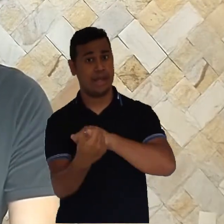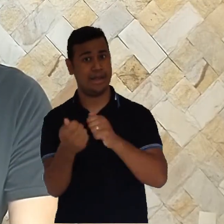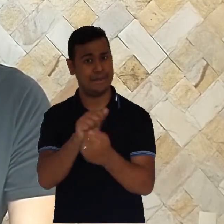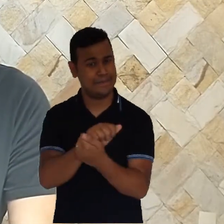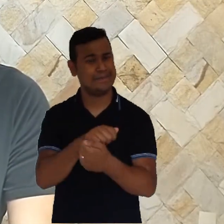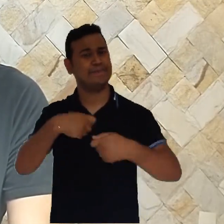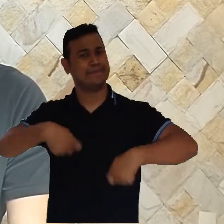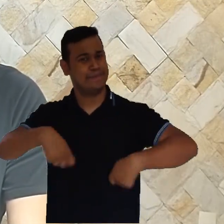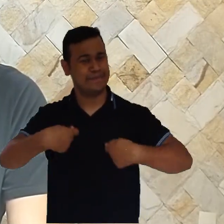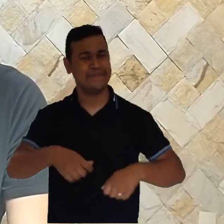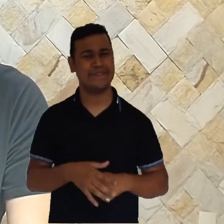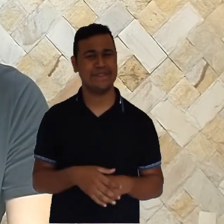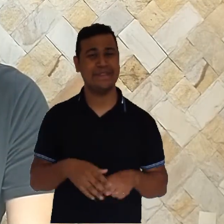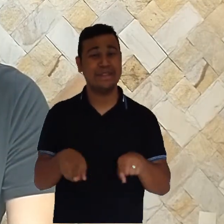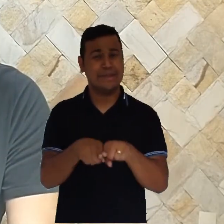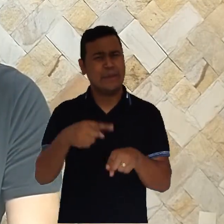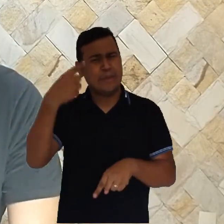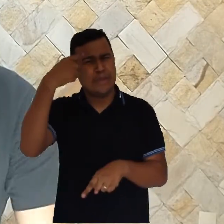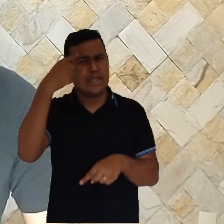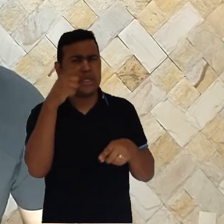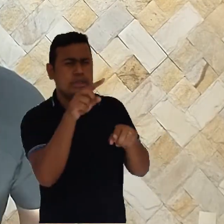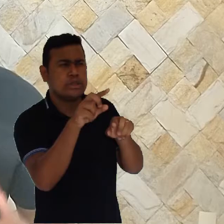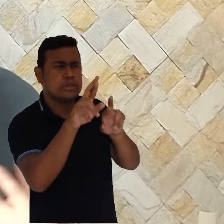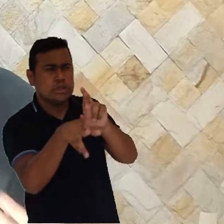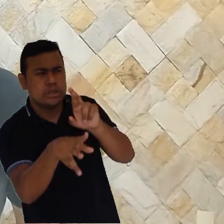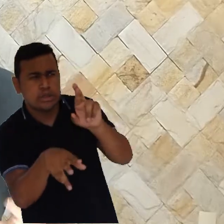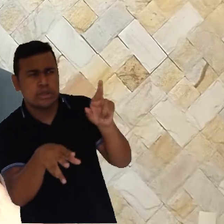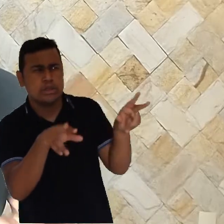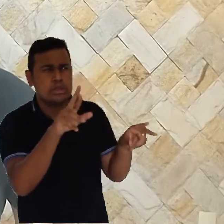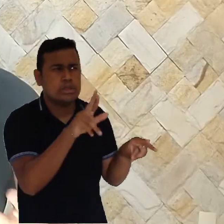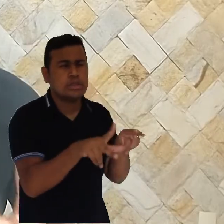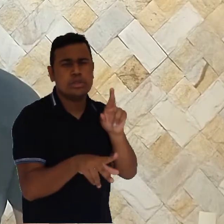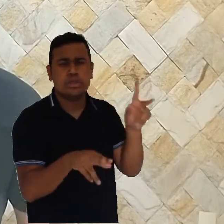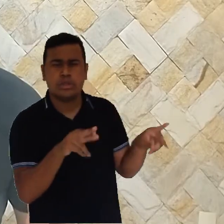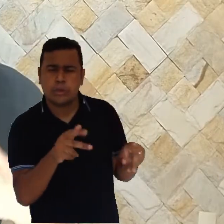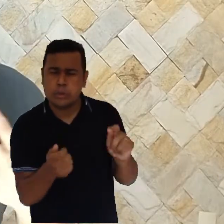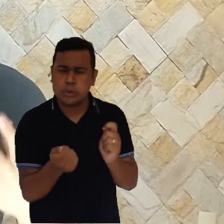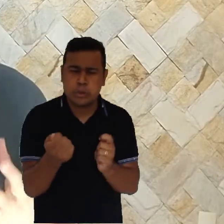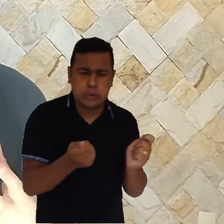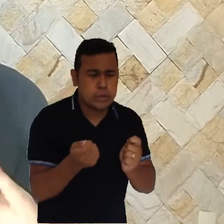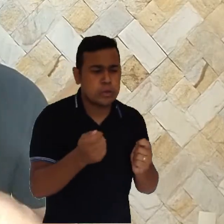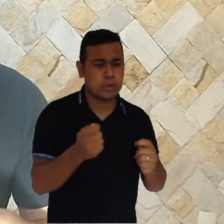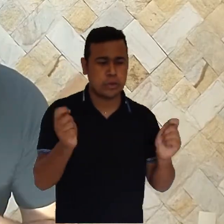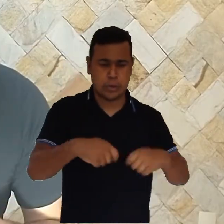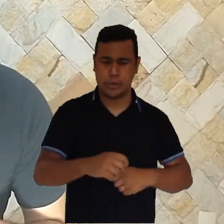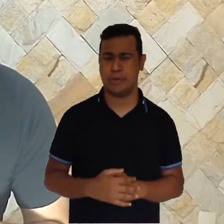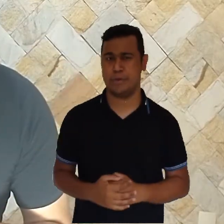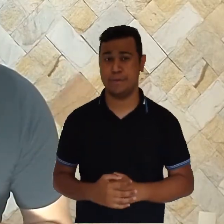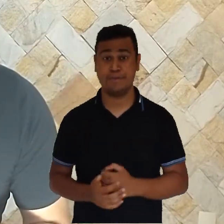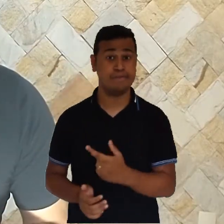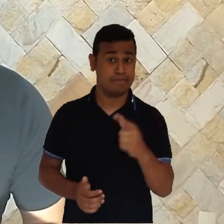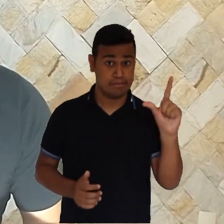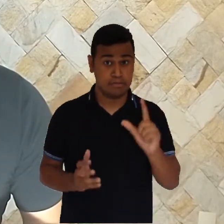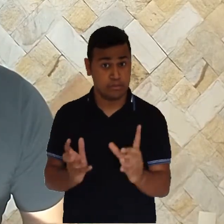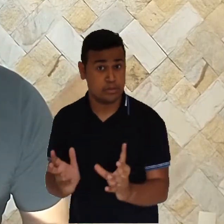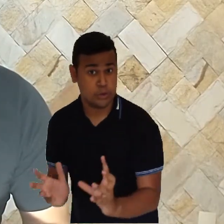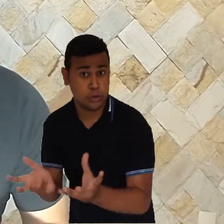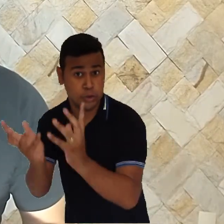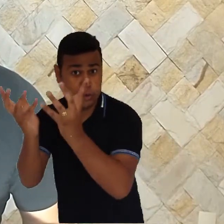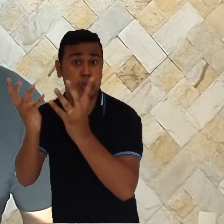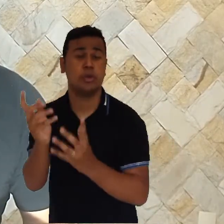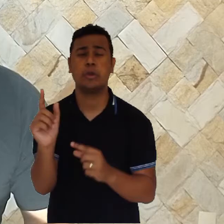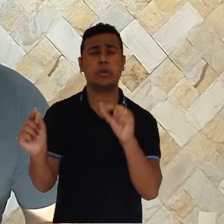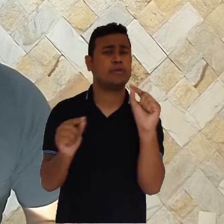adaptar, pensar em diferentes perspectivas e ter um jogo de cintura mental. Outras maneiras de estimularem as funções executivas